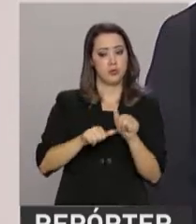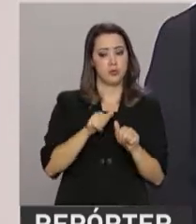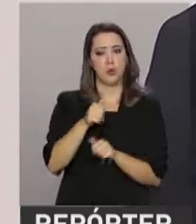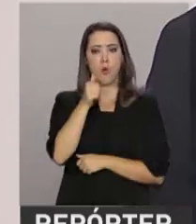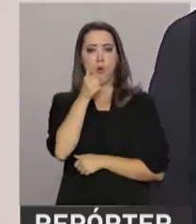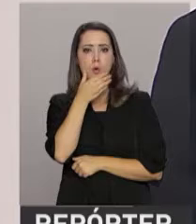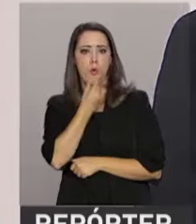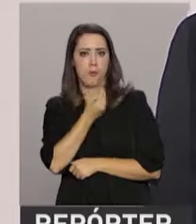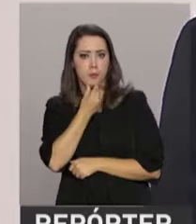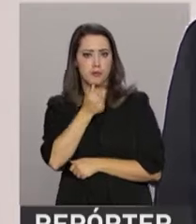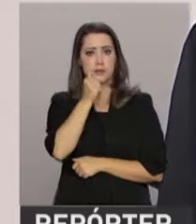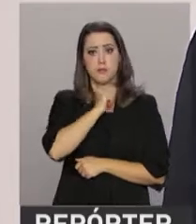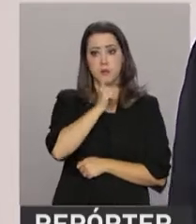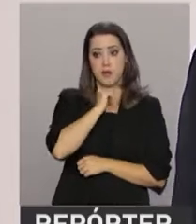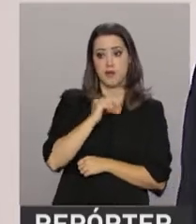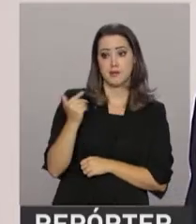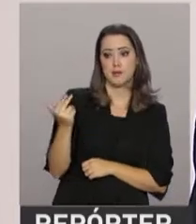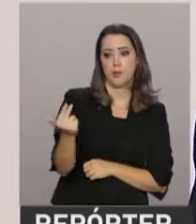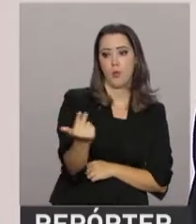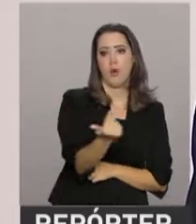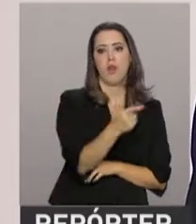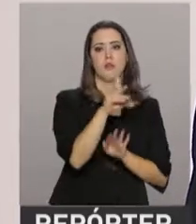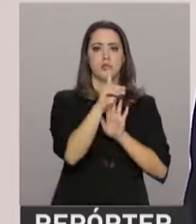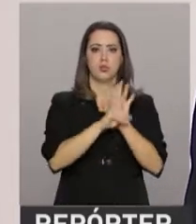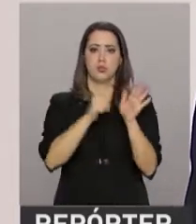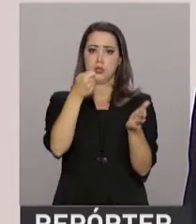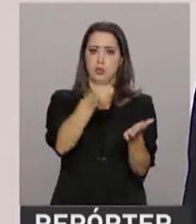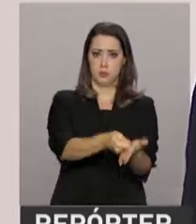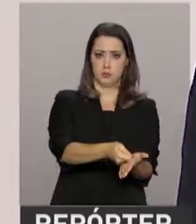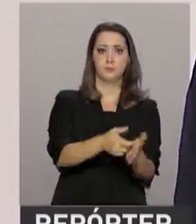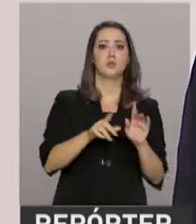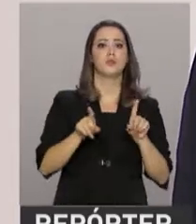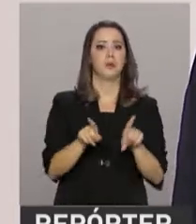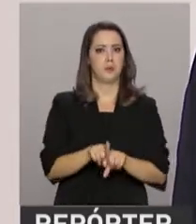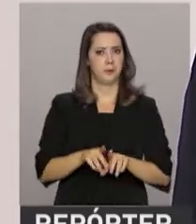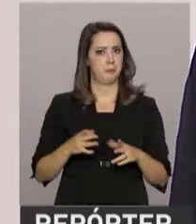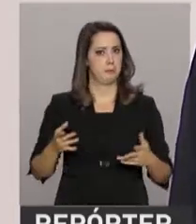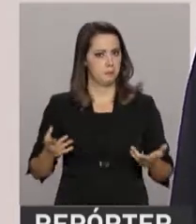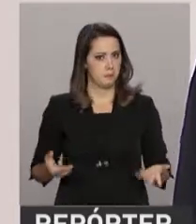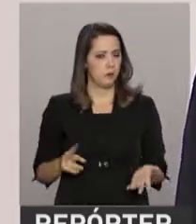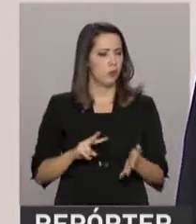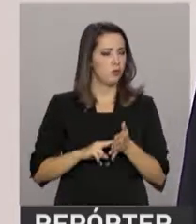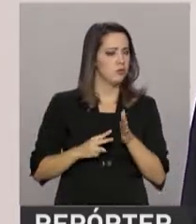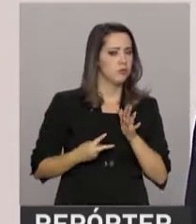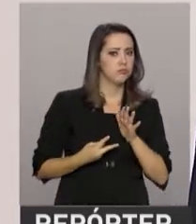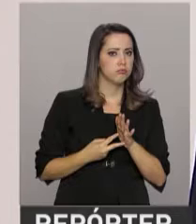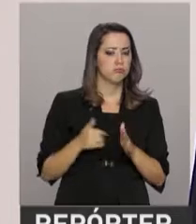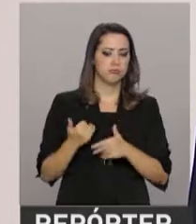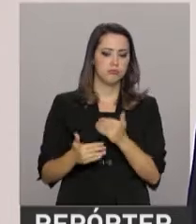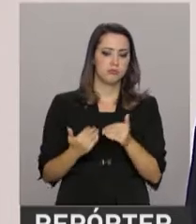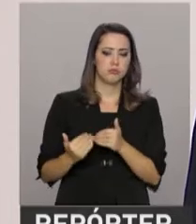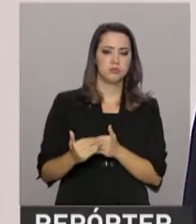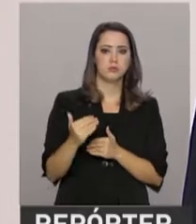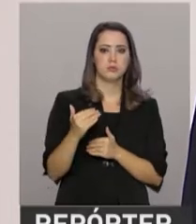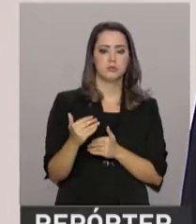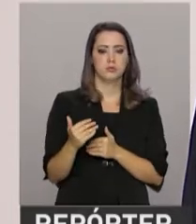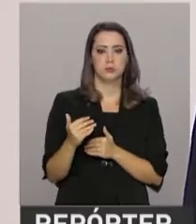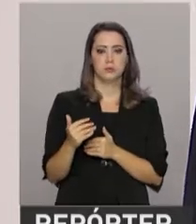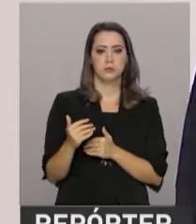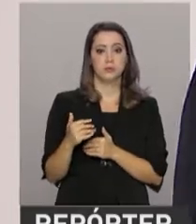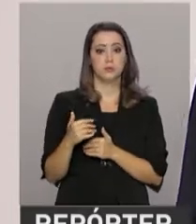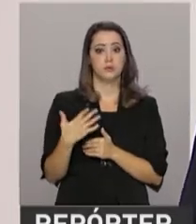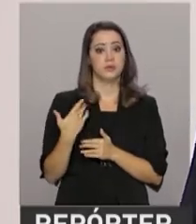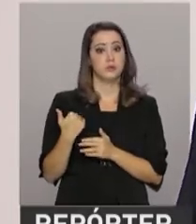homens e mulheres são iguais em direitos e deveres significou uma uma uma